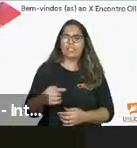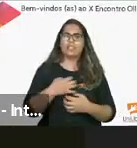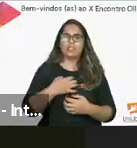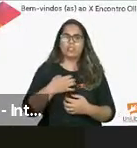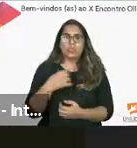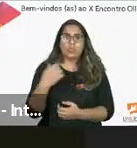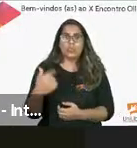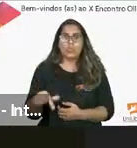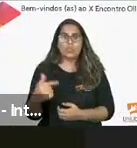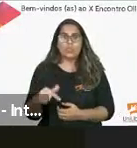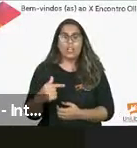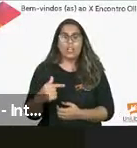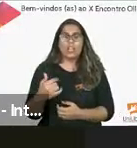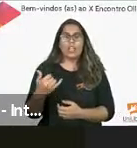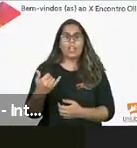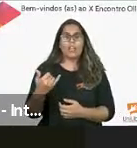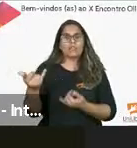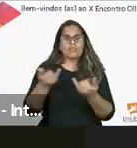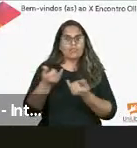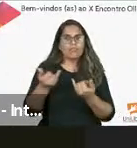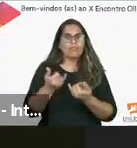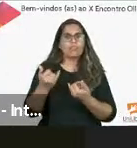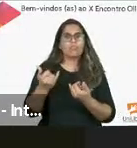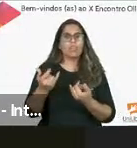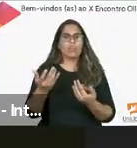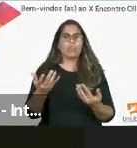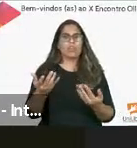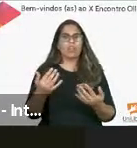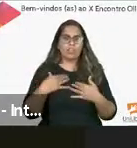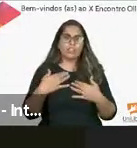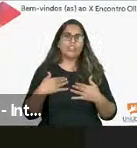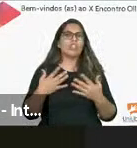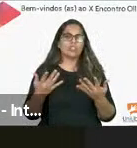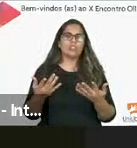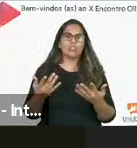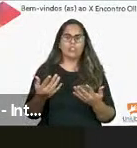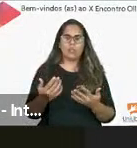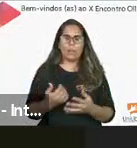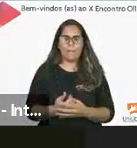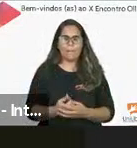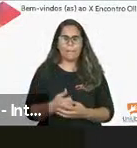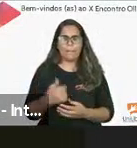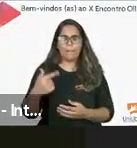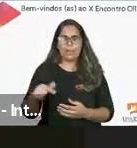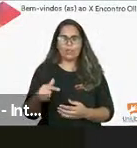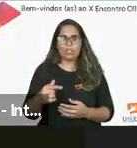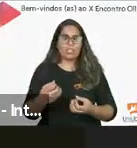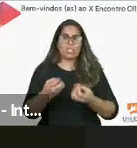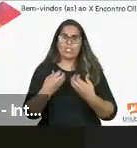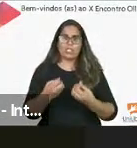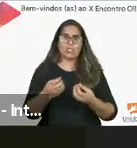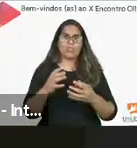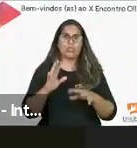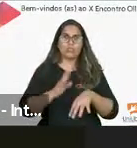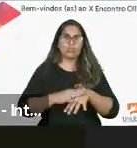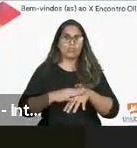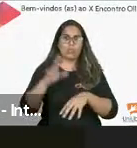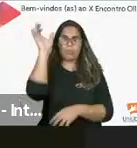existe instrução. A gente ampliou isso falando não existe ensino, somente aprendizagem.